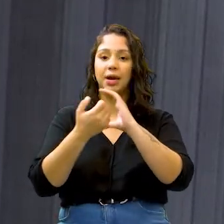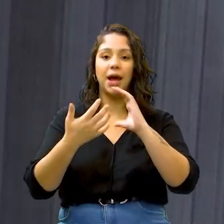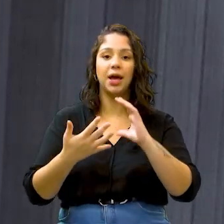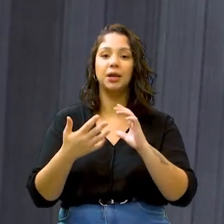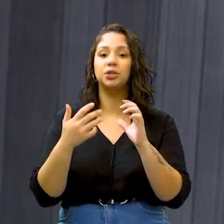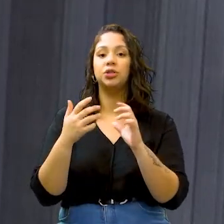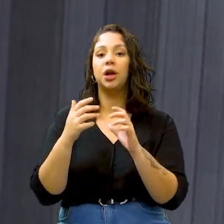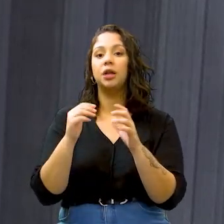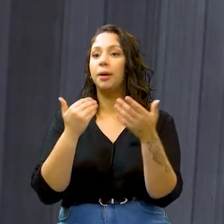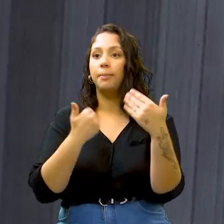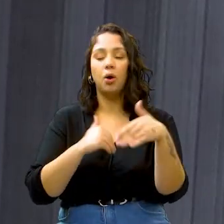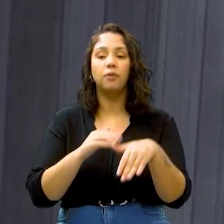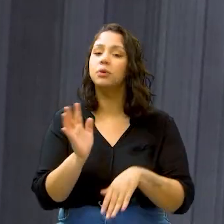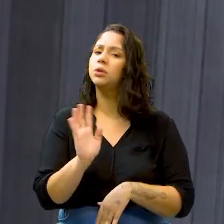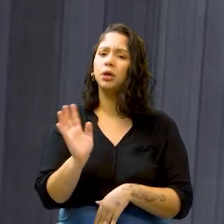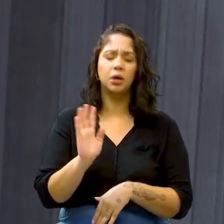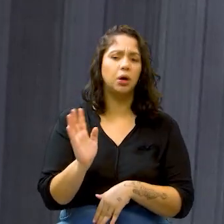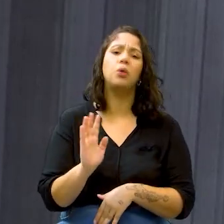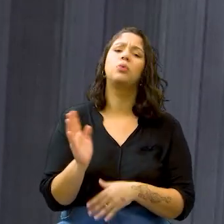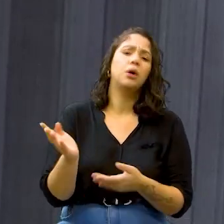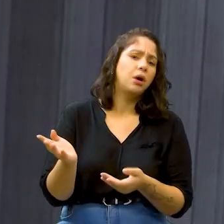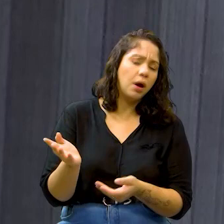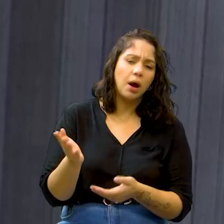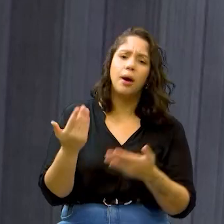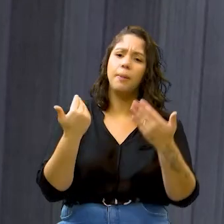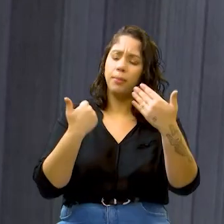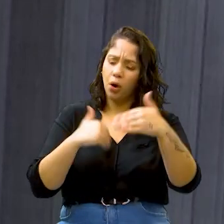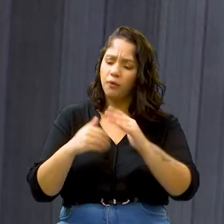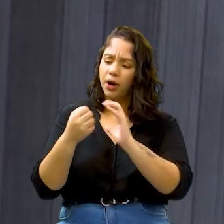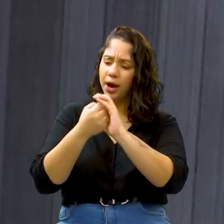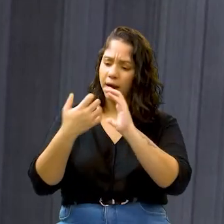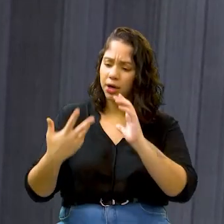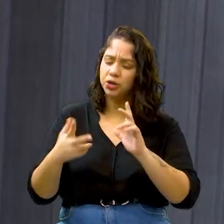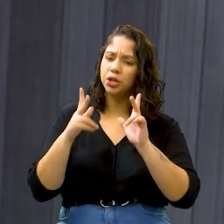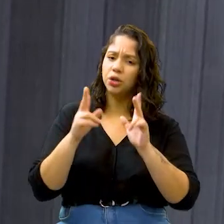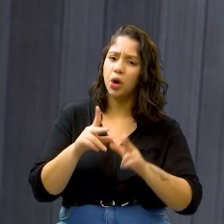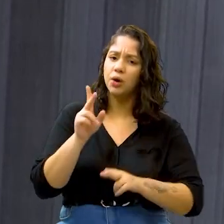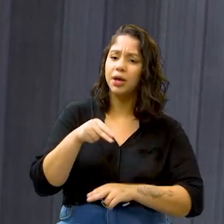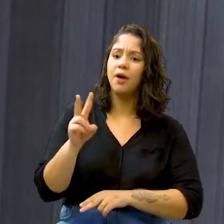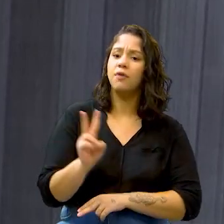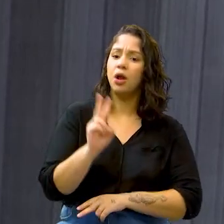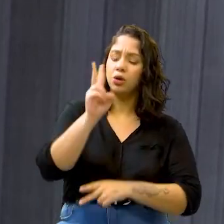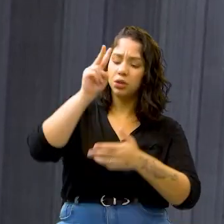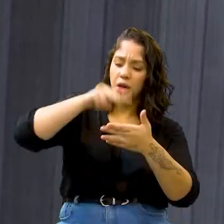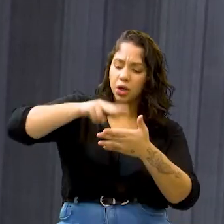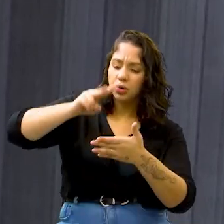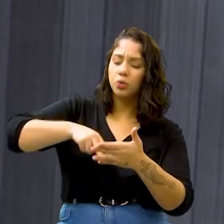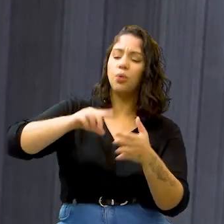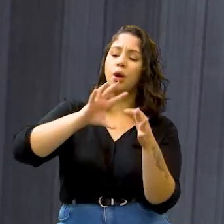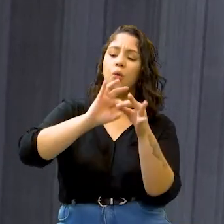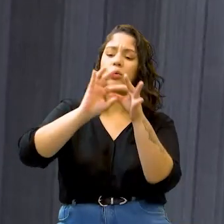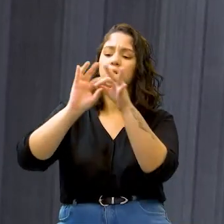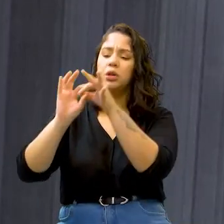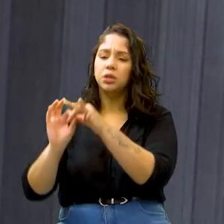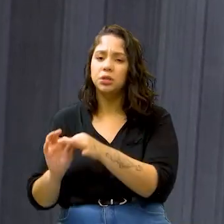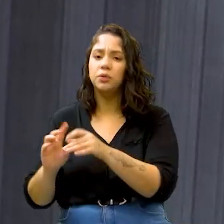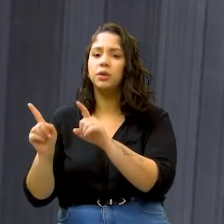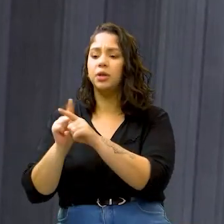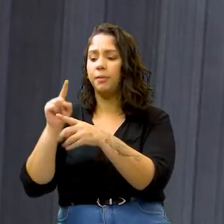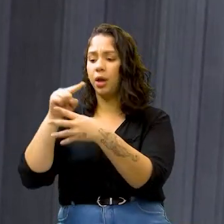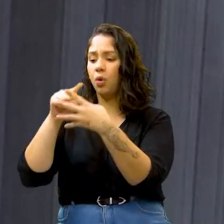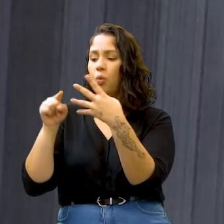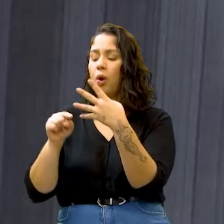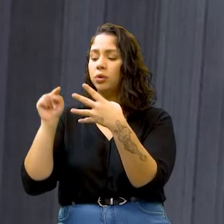da característica da prova a prova terá as mesmas o mesmo característica que é valorizar a leitura contextualização